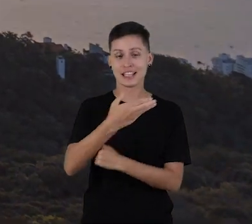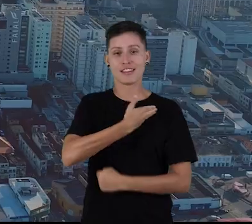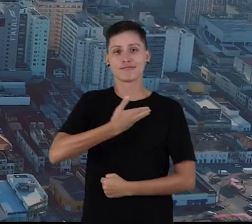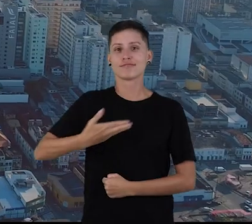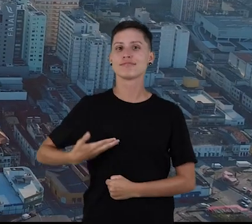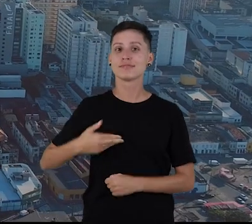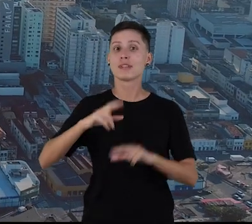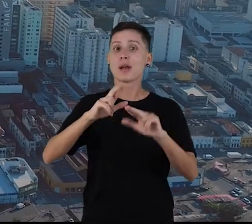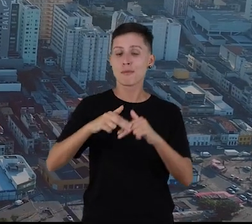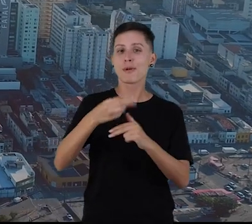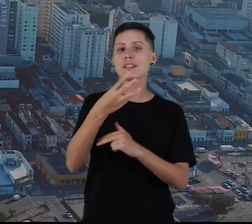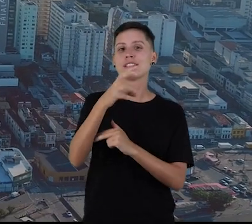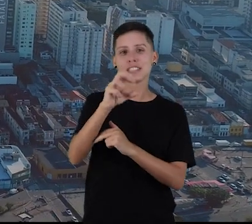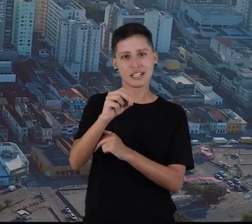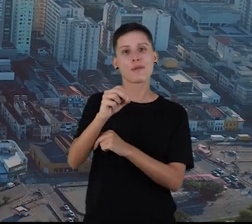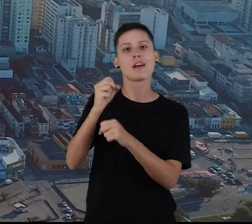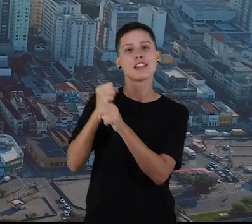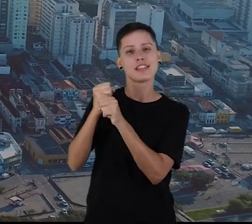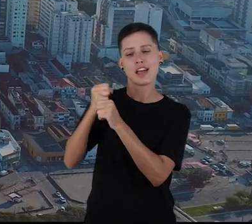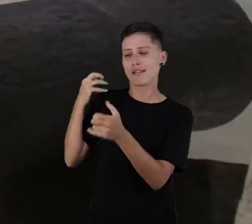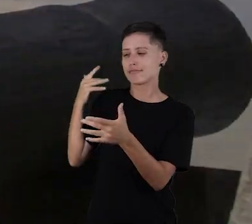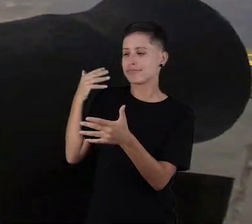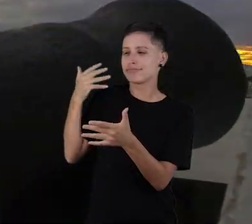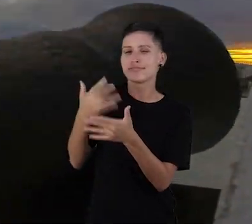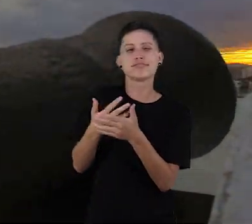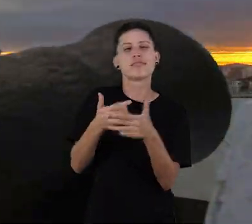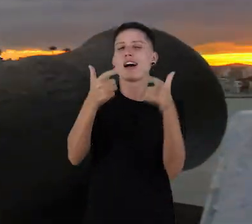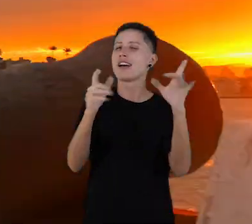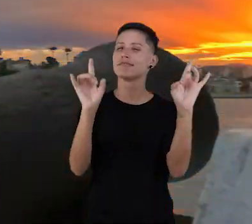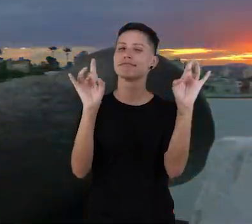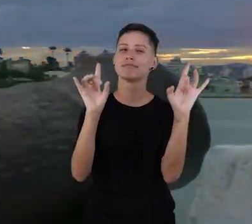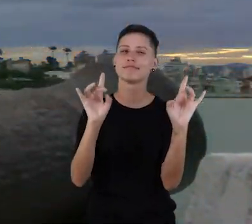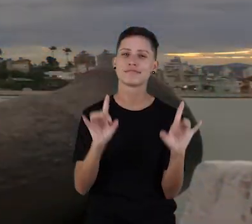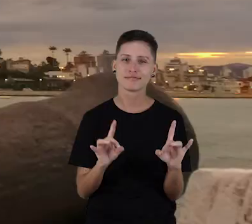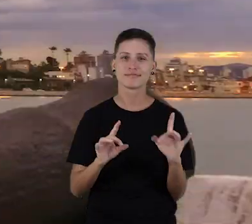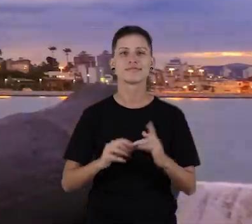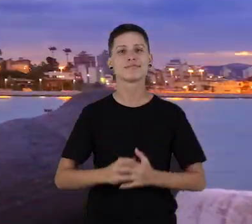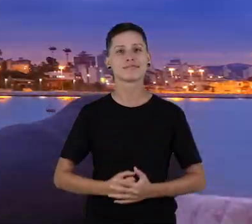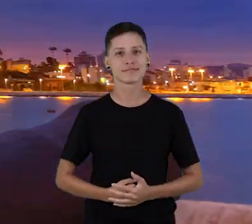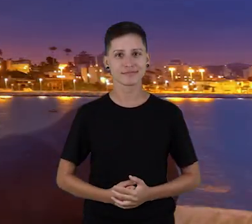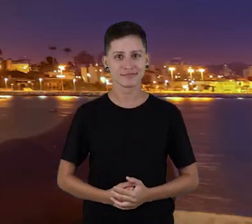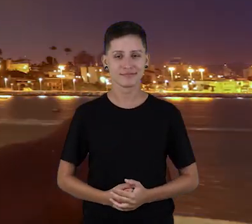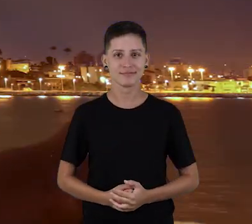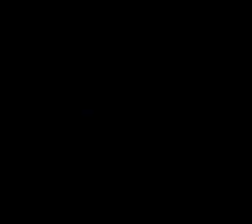Santa Catarina pelos 350 anos deste verdadeiro pedacinho do céu.